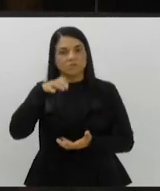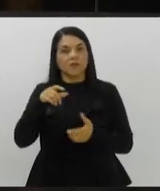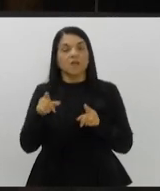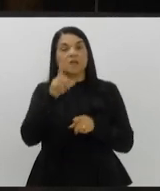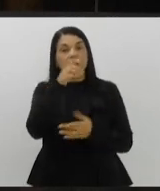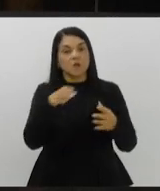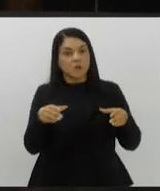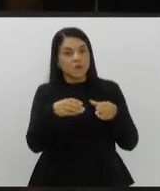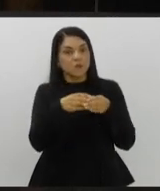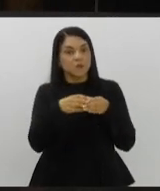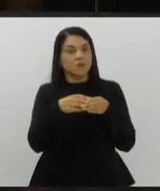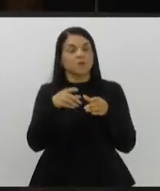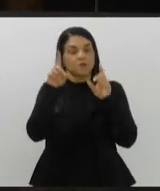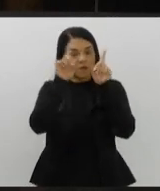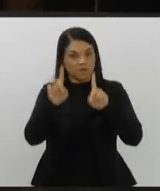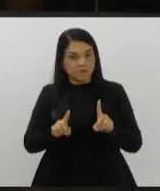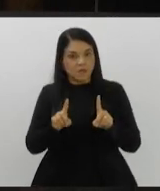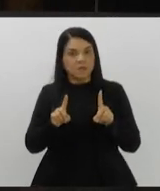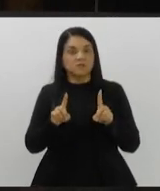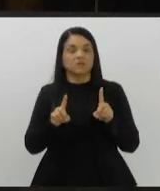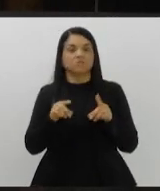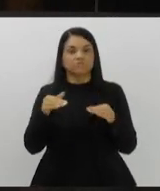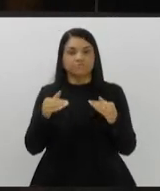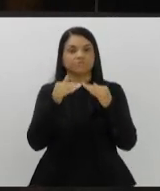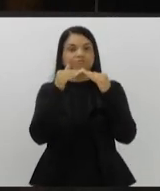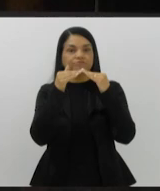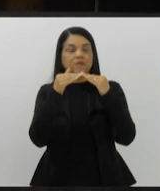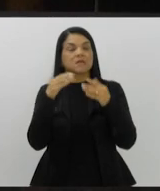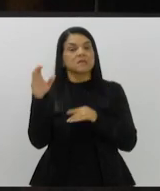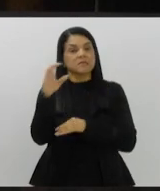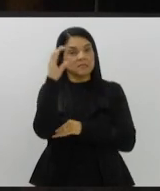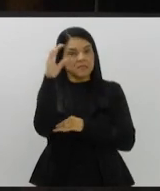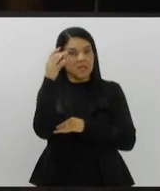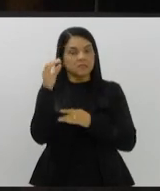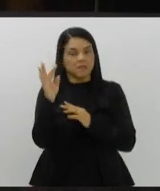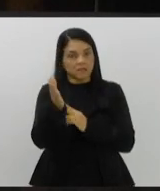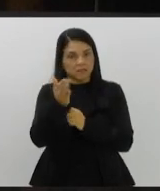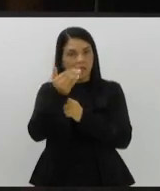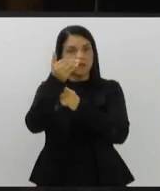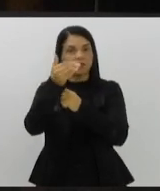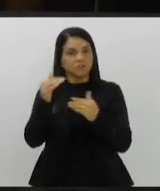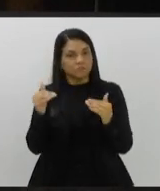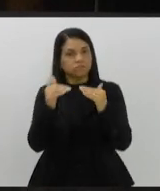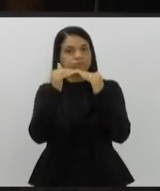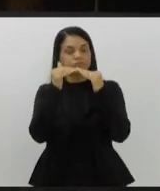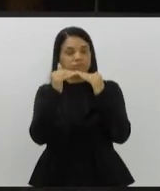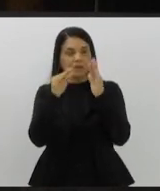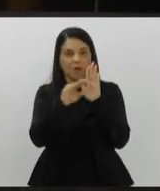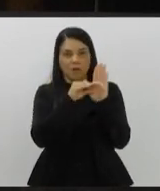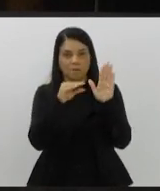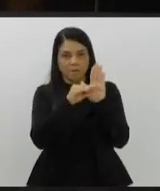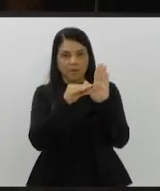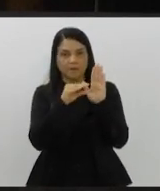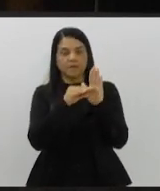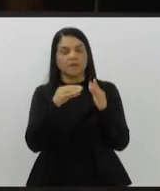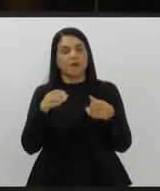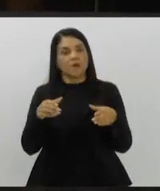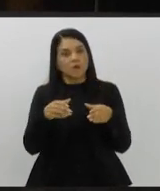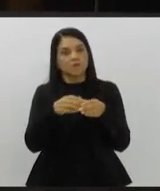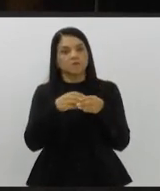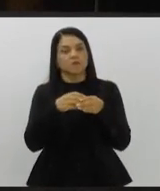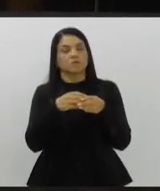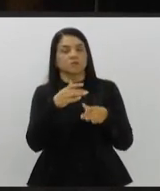saúde favorável, com a emenda de ciência e tecnologia favorável, com a emenda da Comissão de Saúde, de